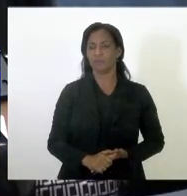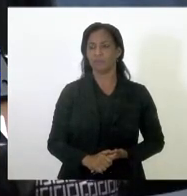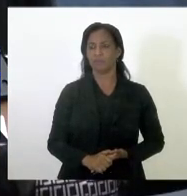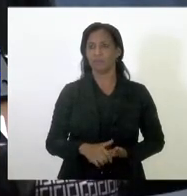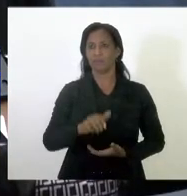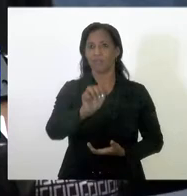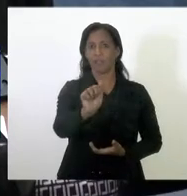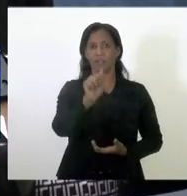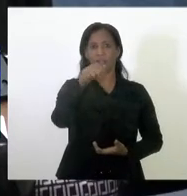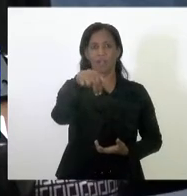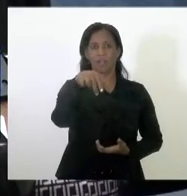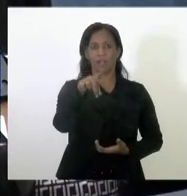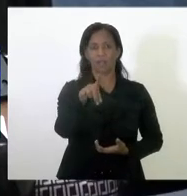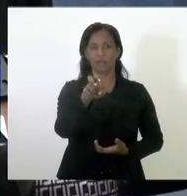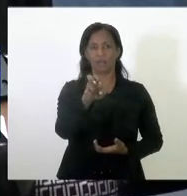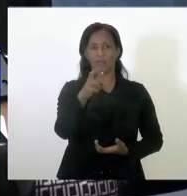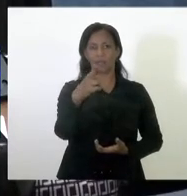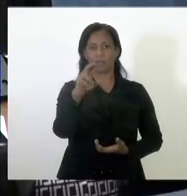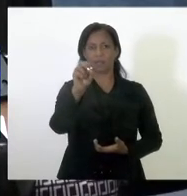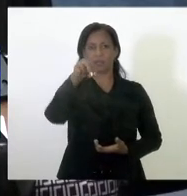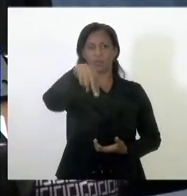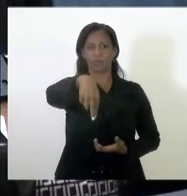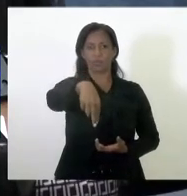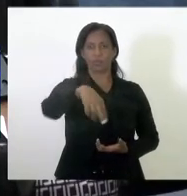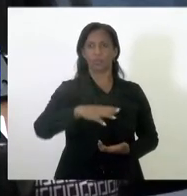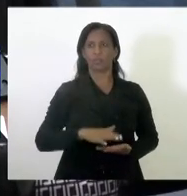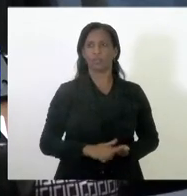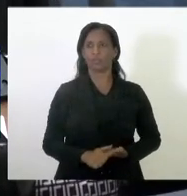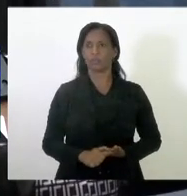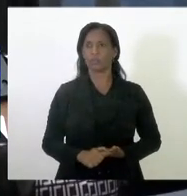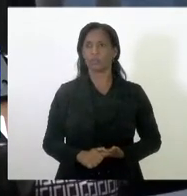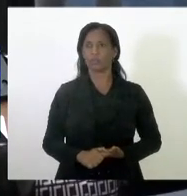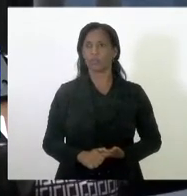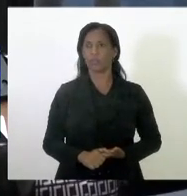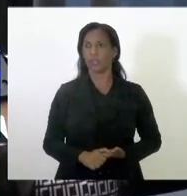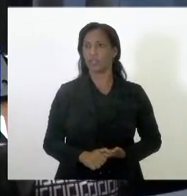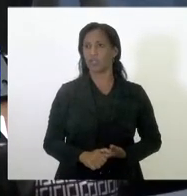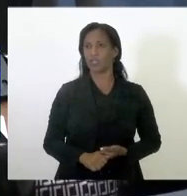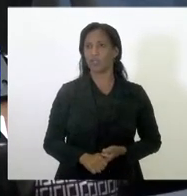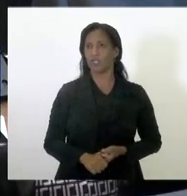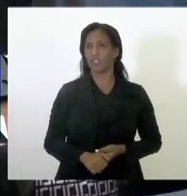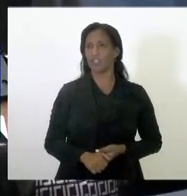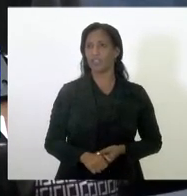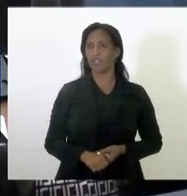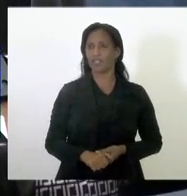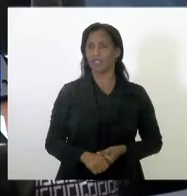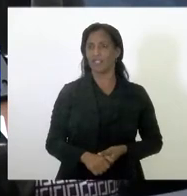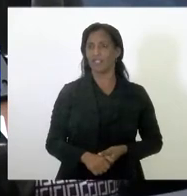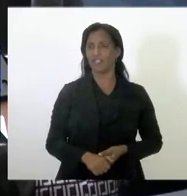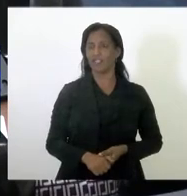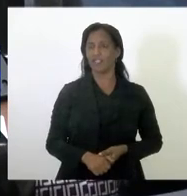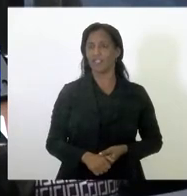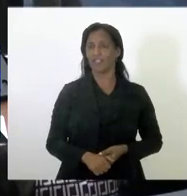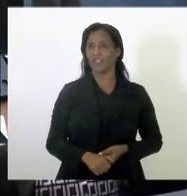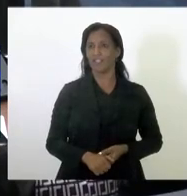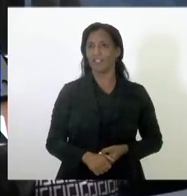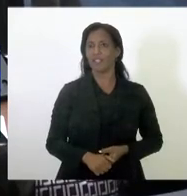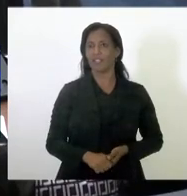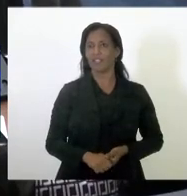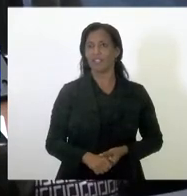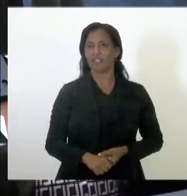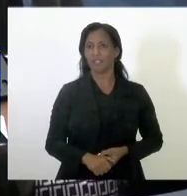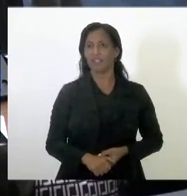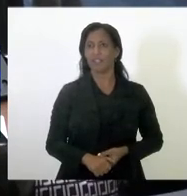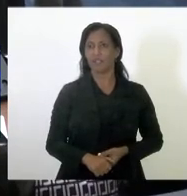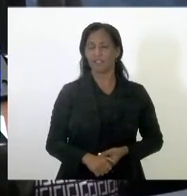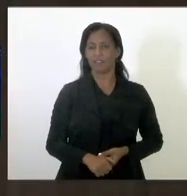Anderson Alexandre. Deputado Márcio Pacheco. Senhor presidente, na mesma linha do deputado Luiz Paulo,